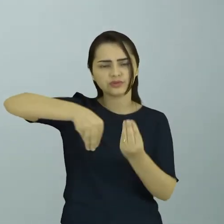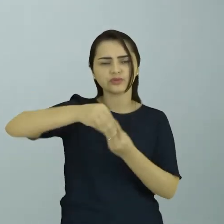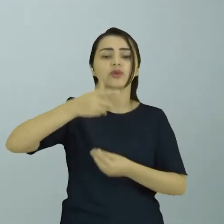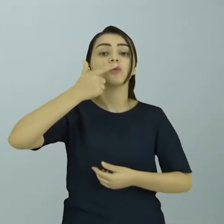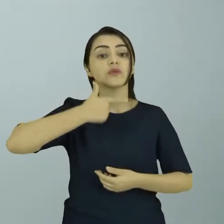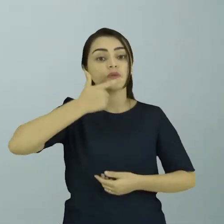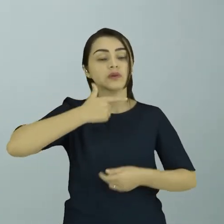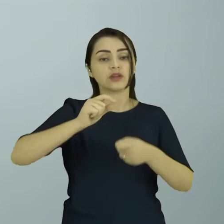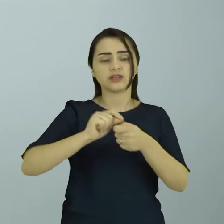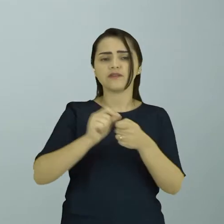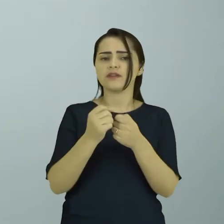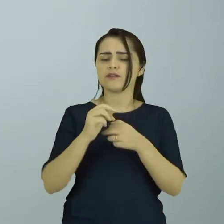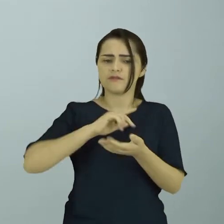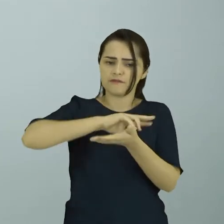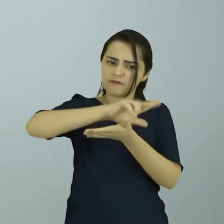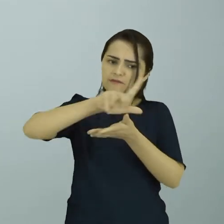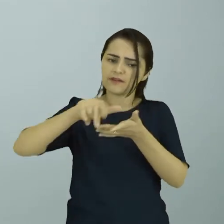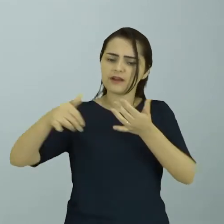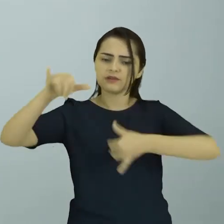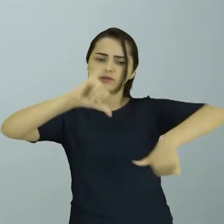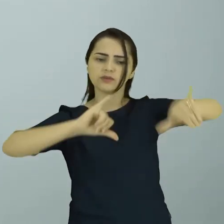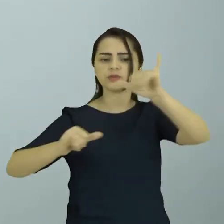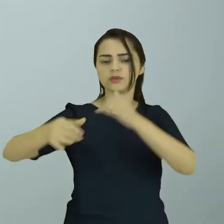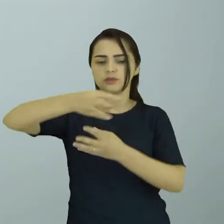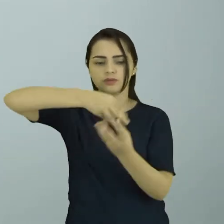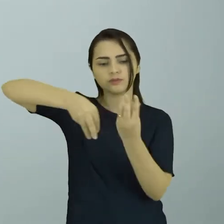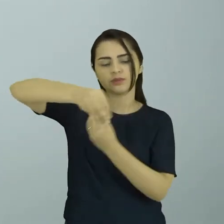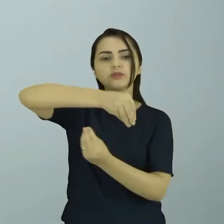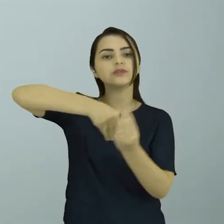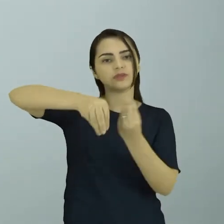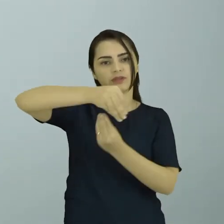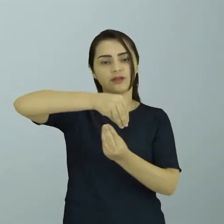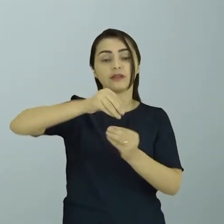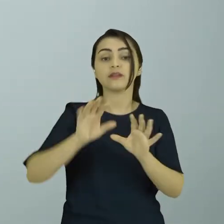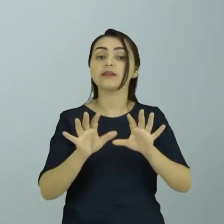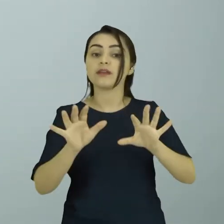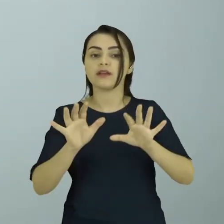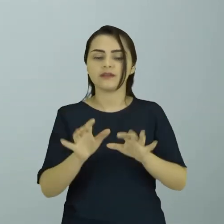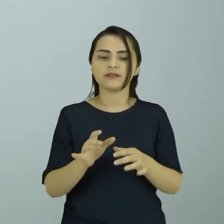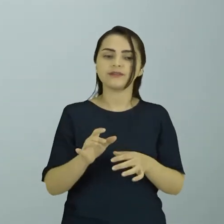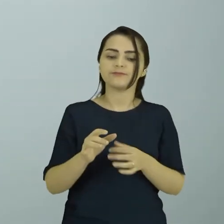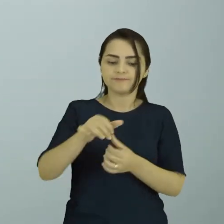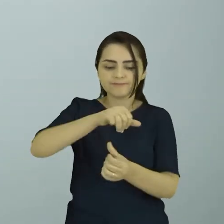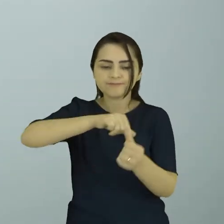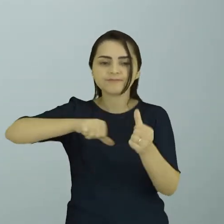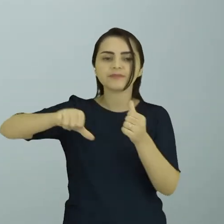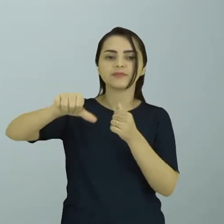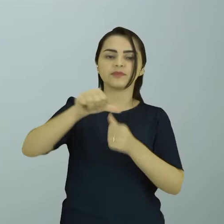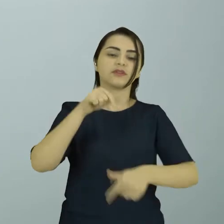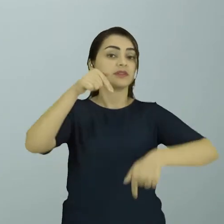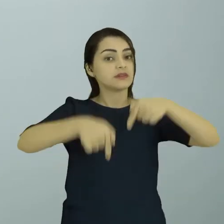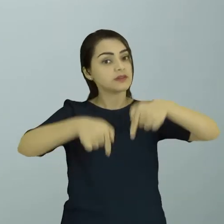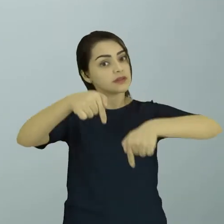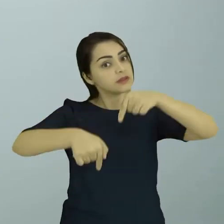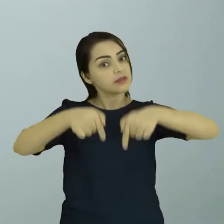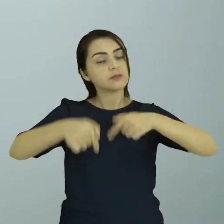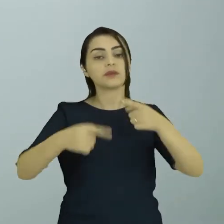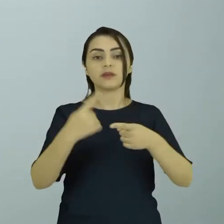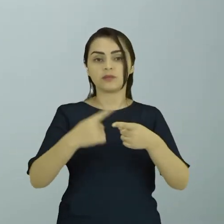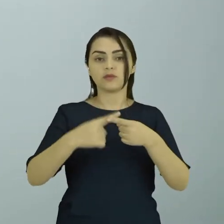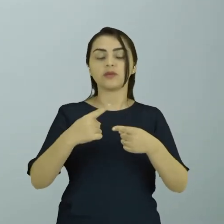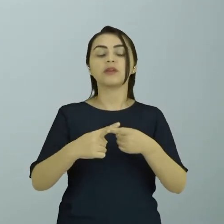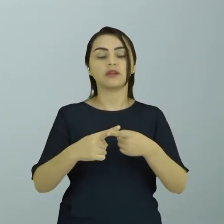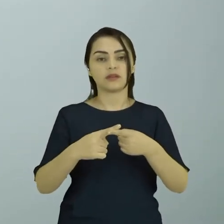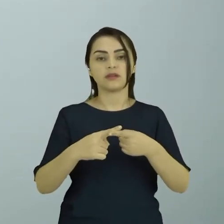por meio de várias substâncias que são misturadas. E aí, por isso que ele é uma transformação química, porque